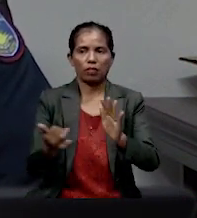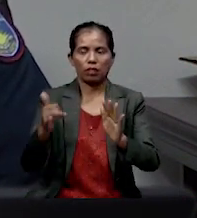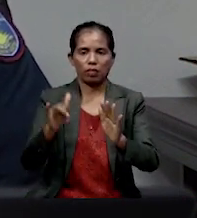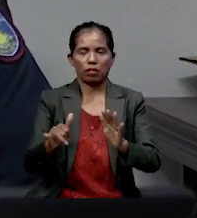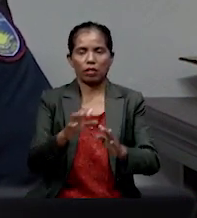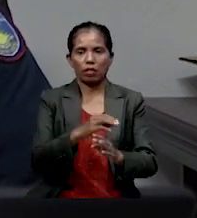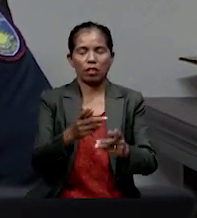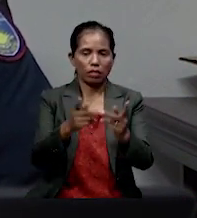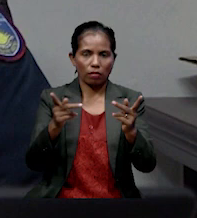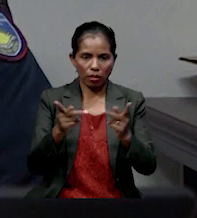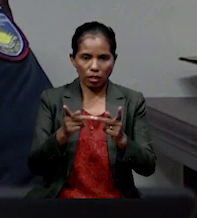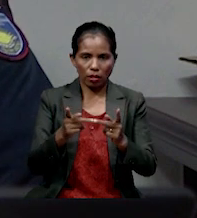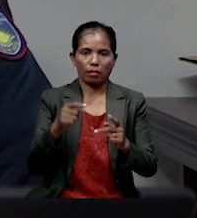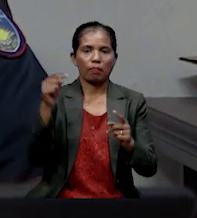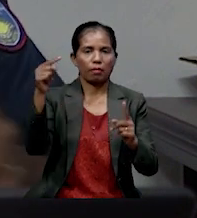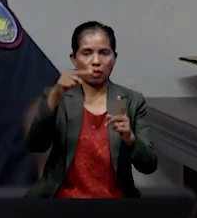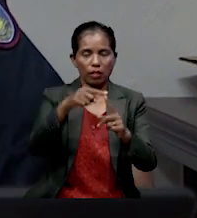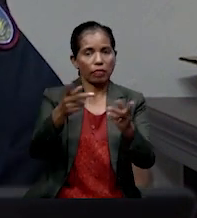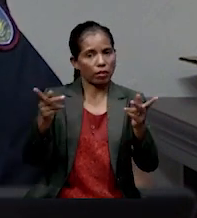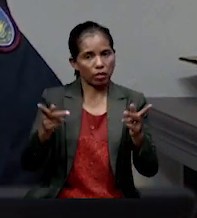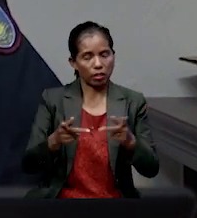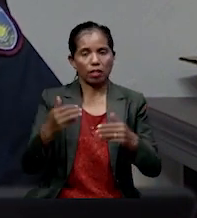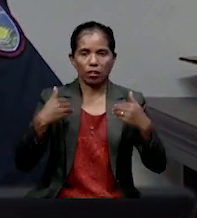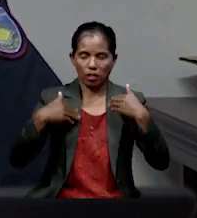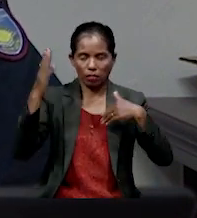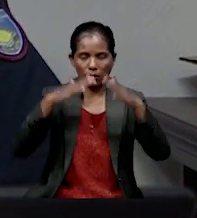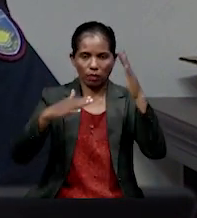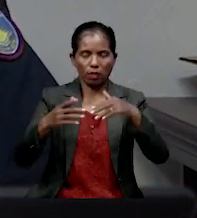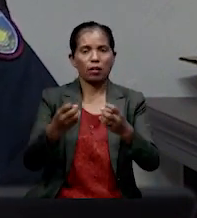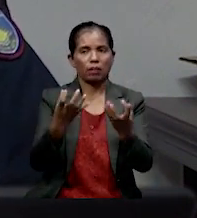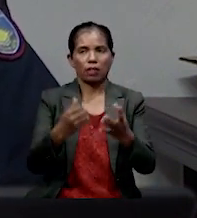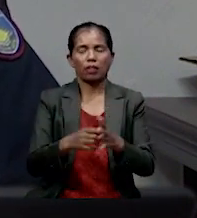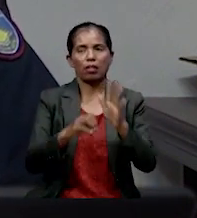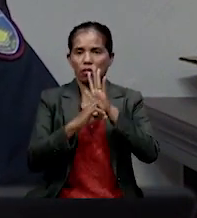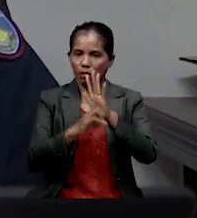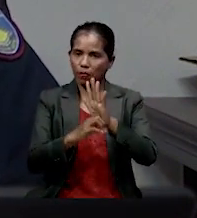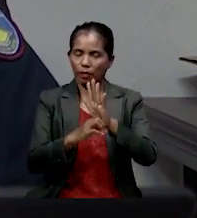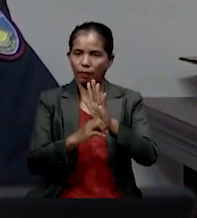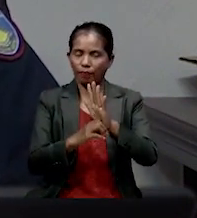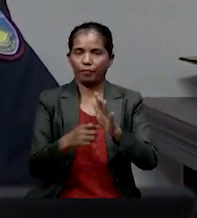né? Bahia na Bahia. Fatem, e tem, por exemplo, a Sandra, que é